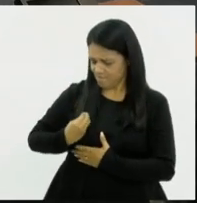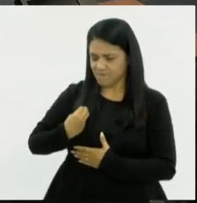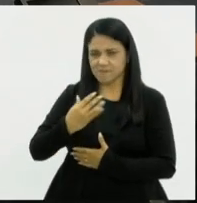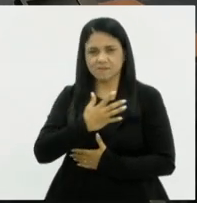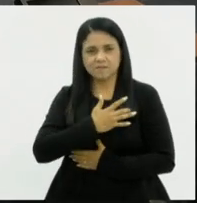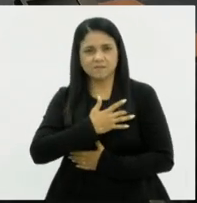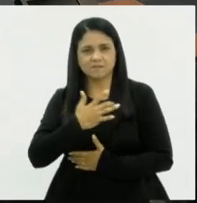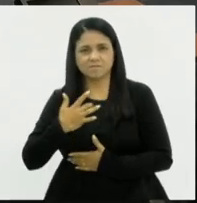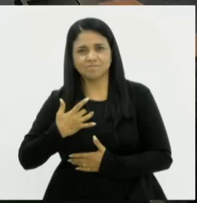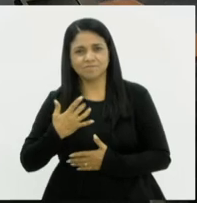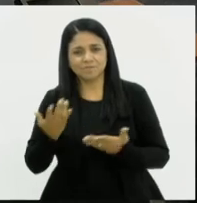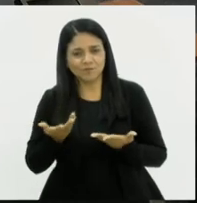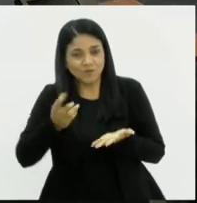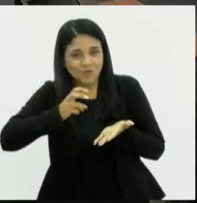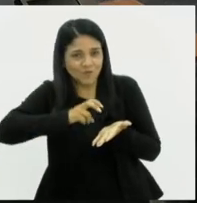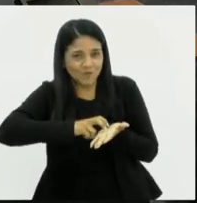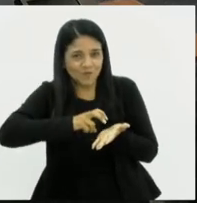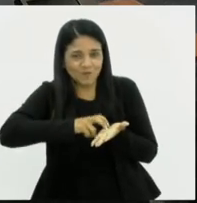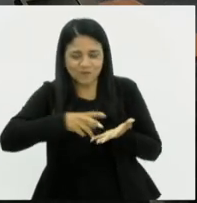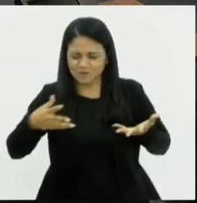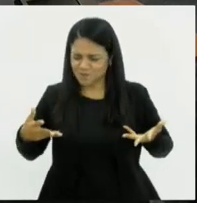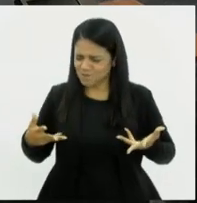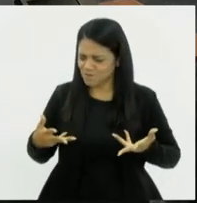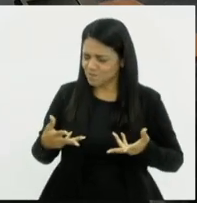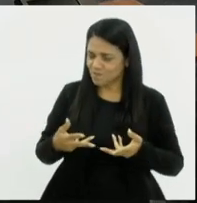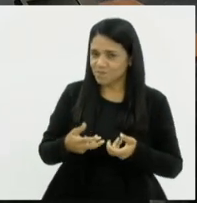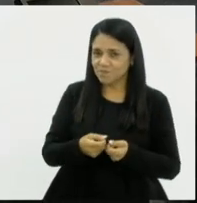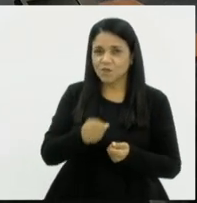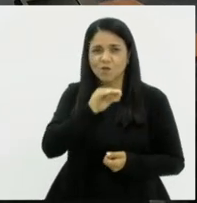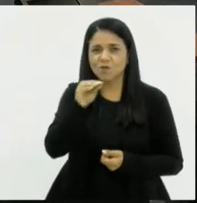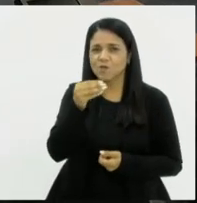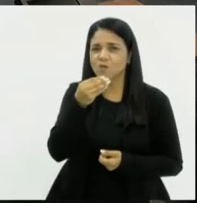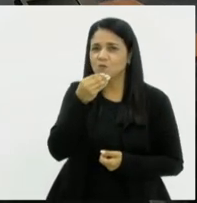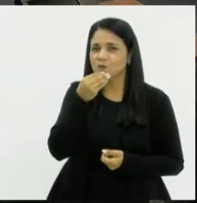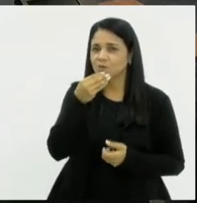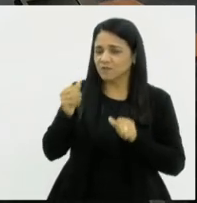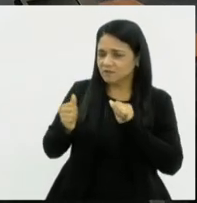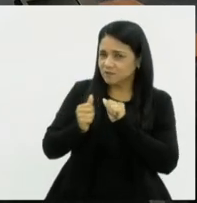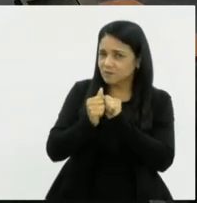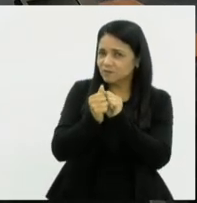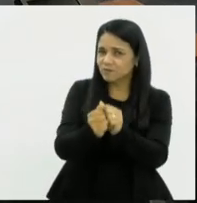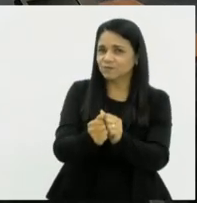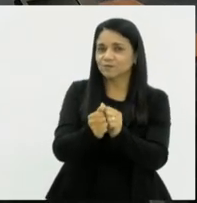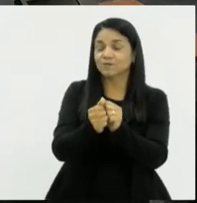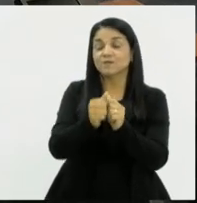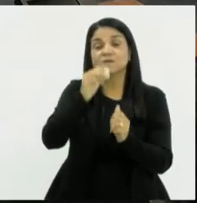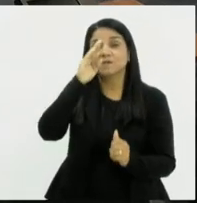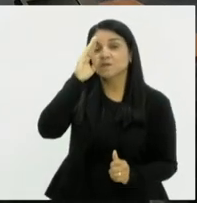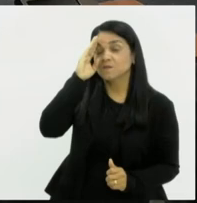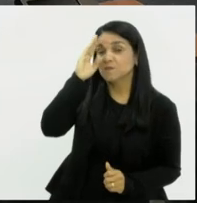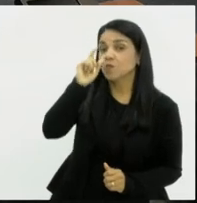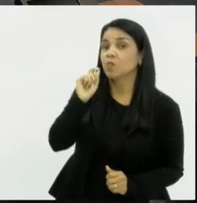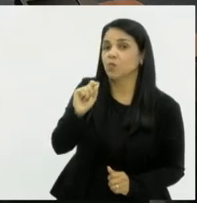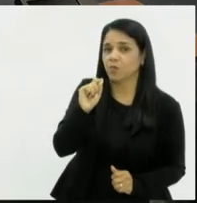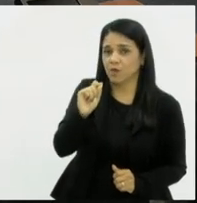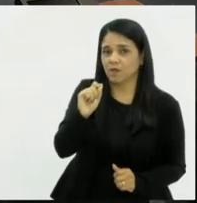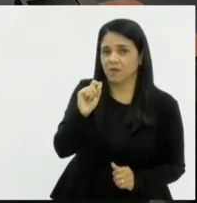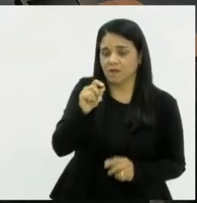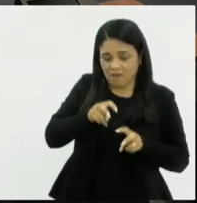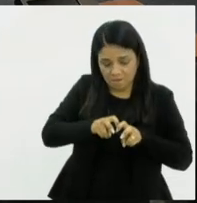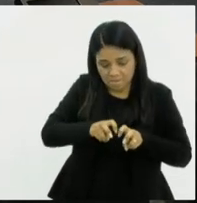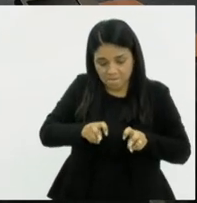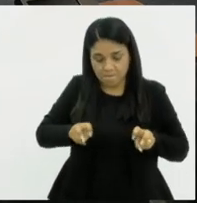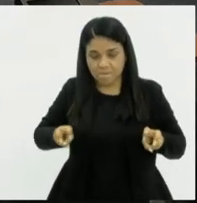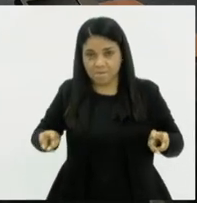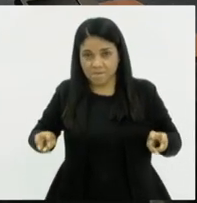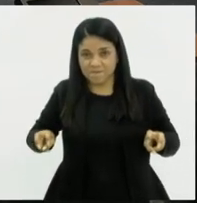por essa manhã maravilhosa aqui, ter a oportunidade de estar com todos vocês, e principalmente aqui nessa mesa,